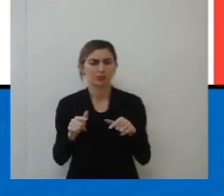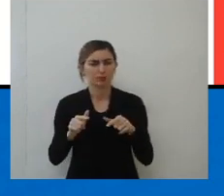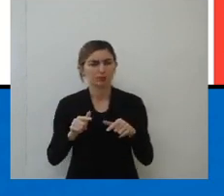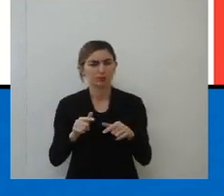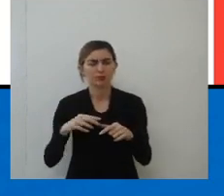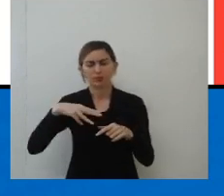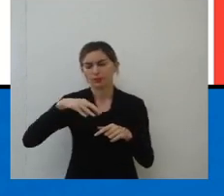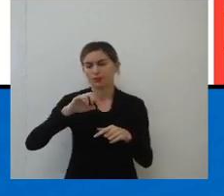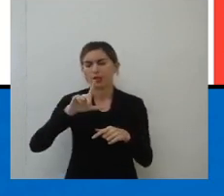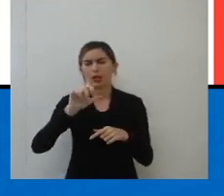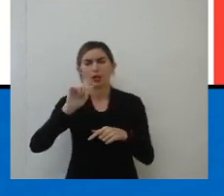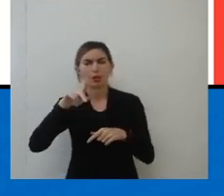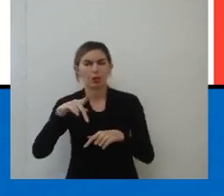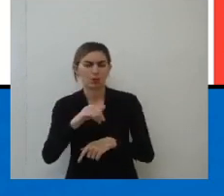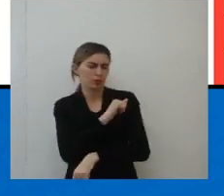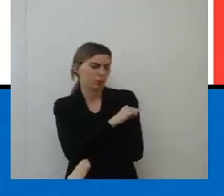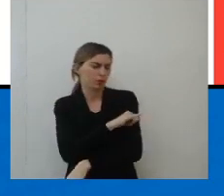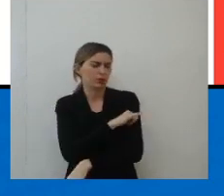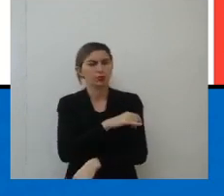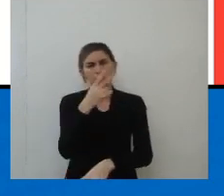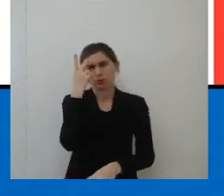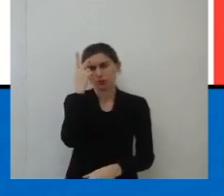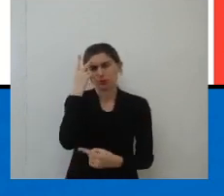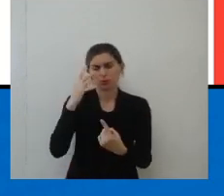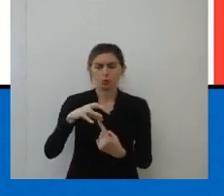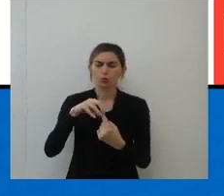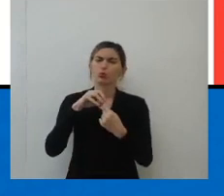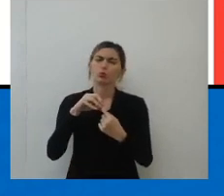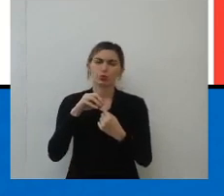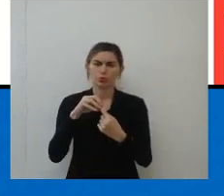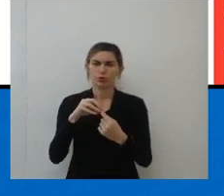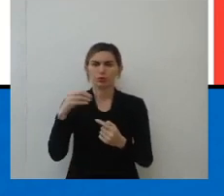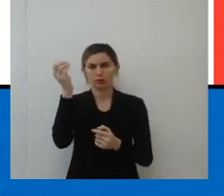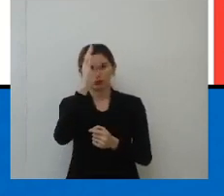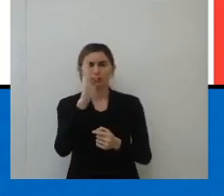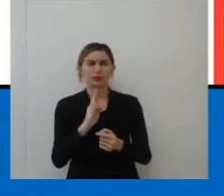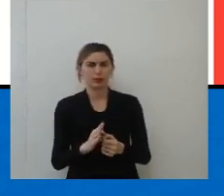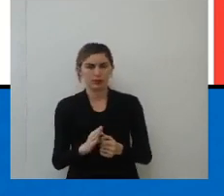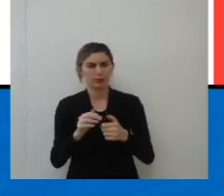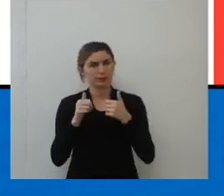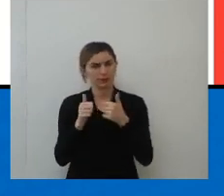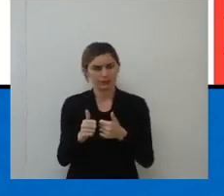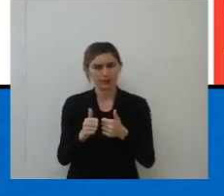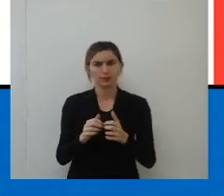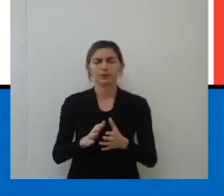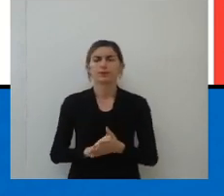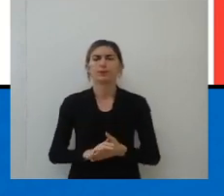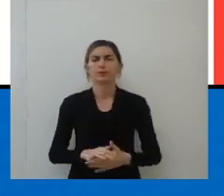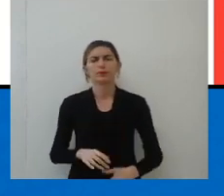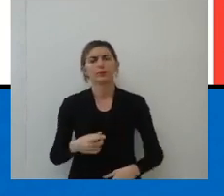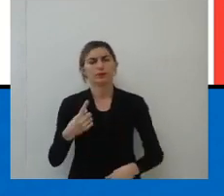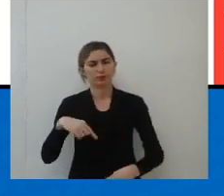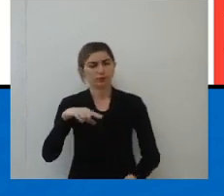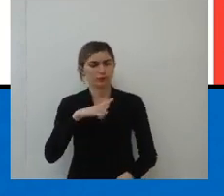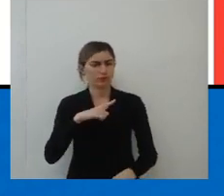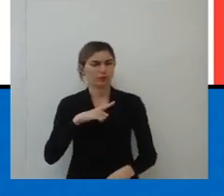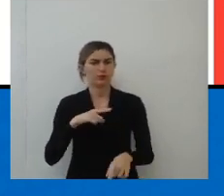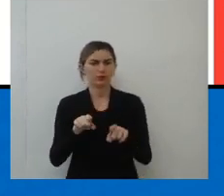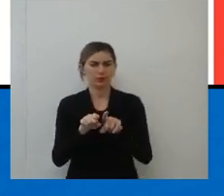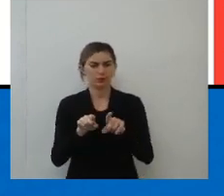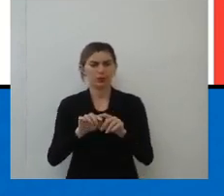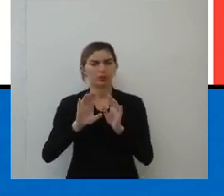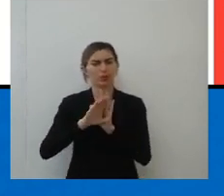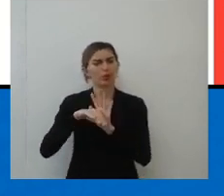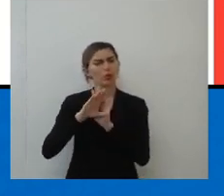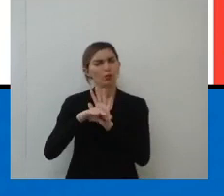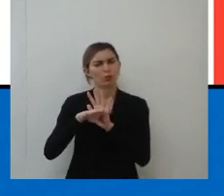A megalópole Rio-São Paulo é a única megalópole brasileira, beleza? A gente também tem aí o chamado